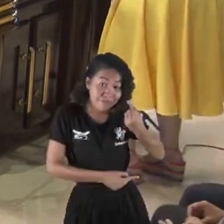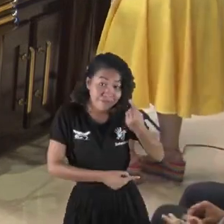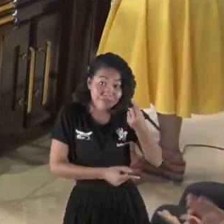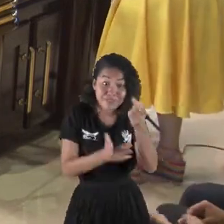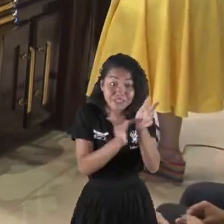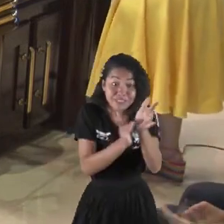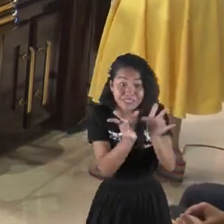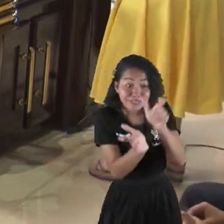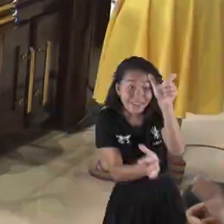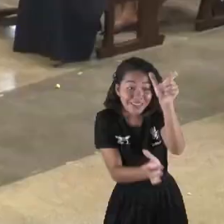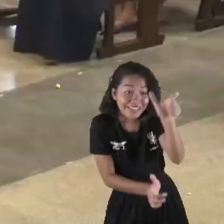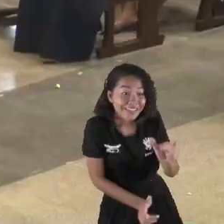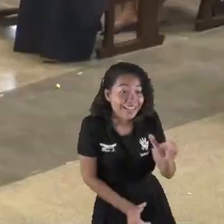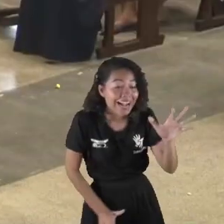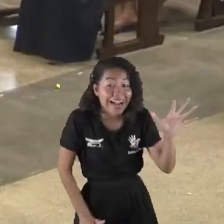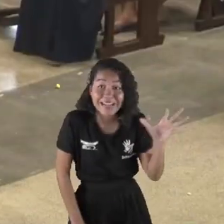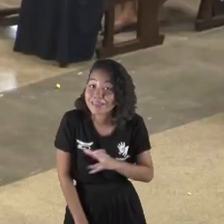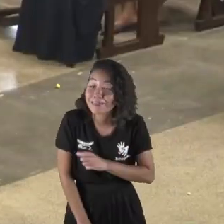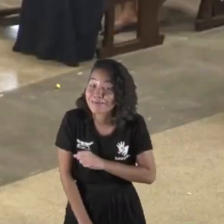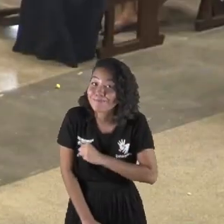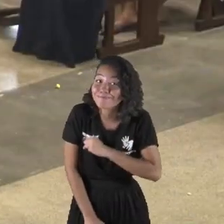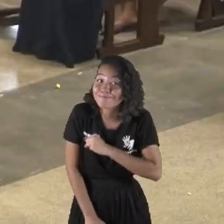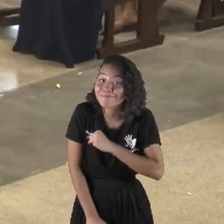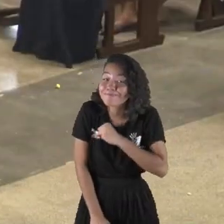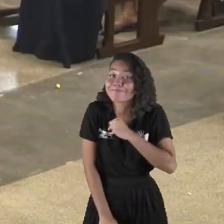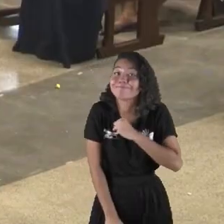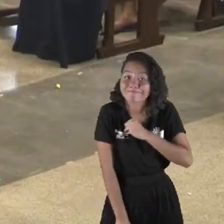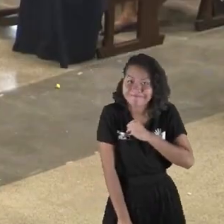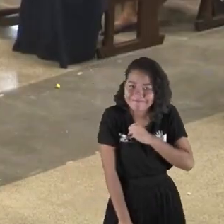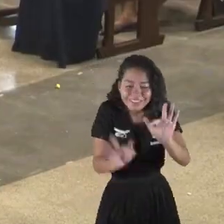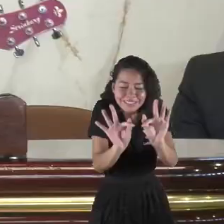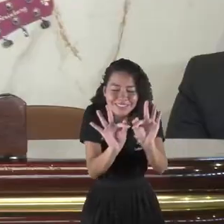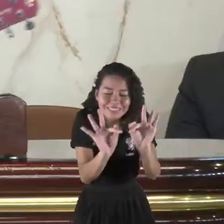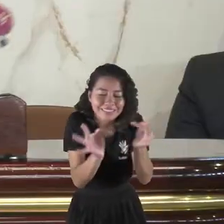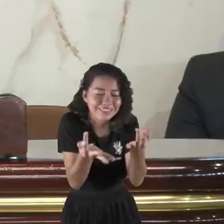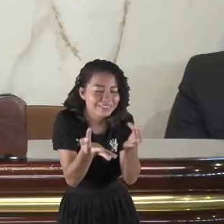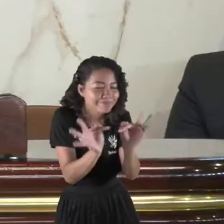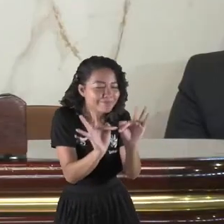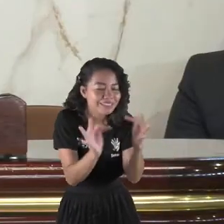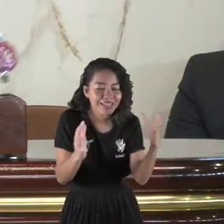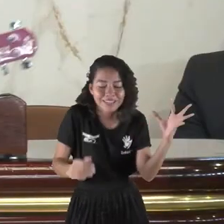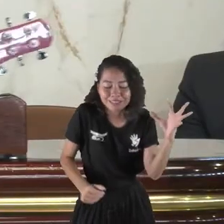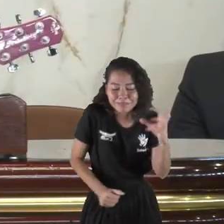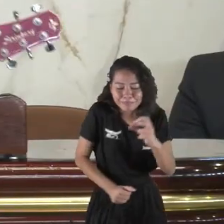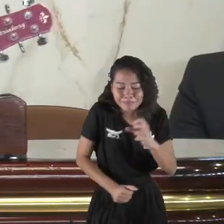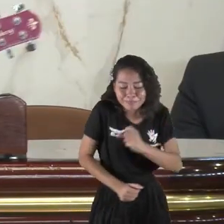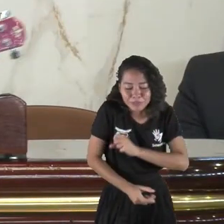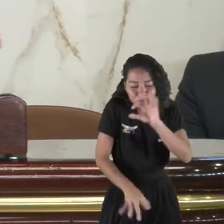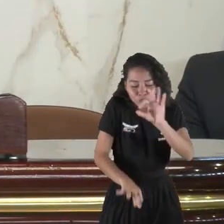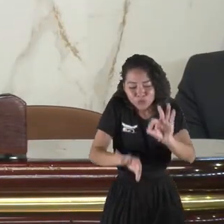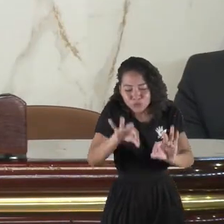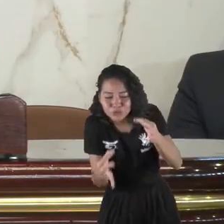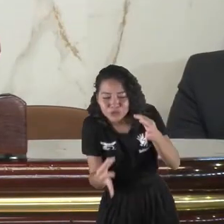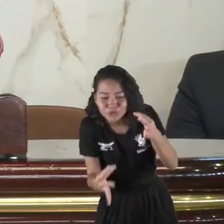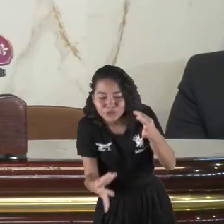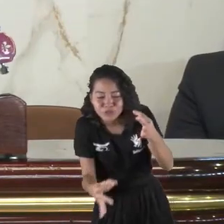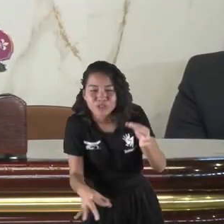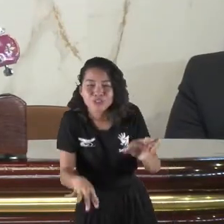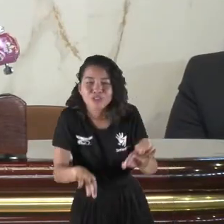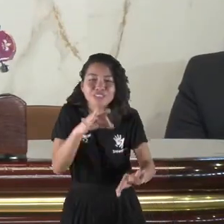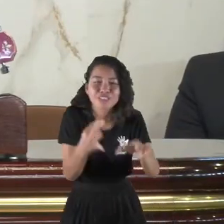o homem mais notável, ele ama a justiça,